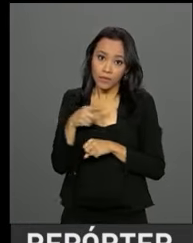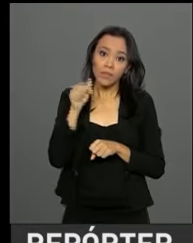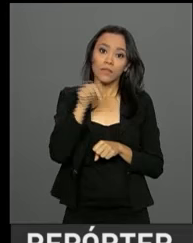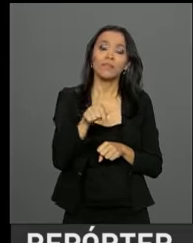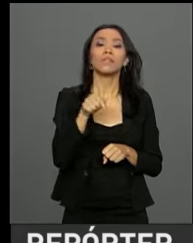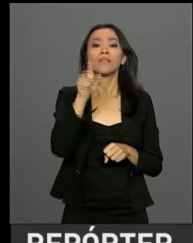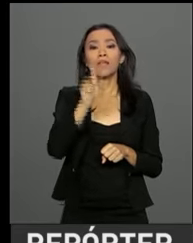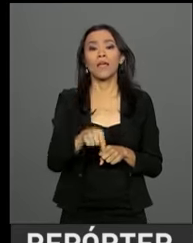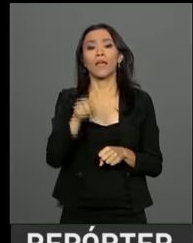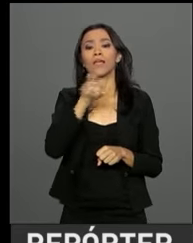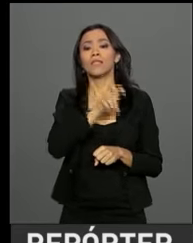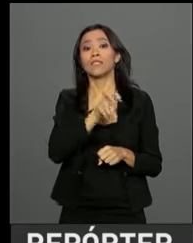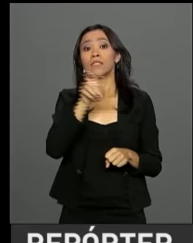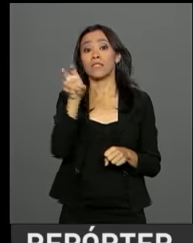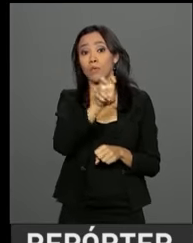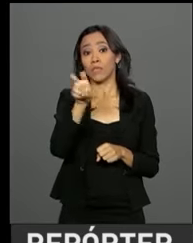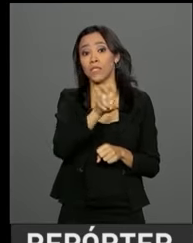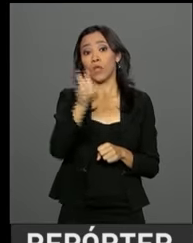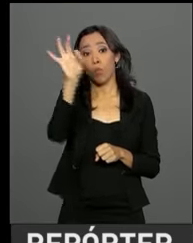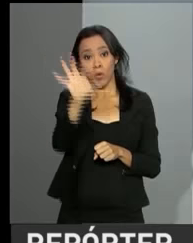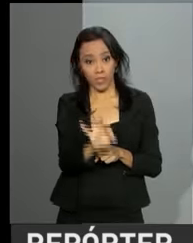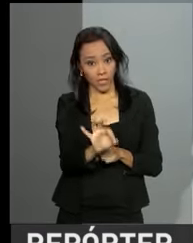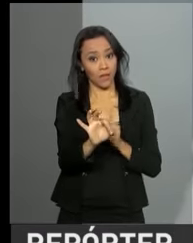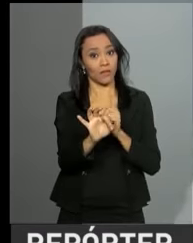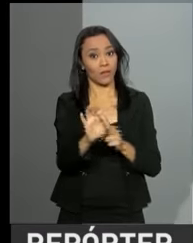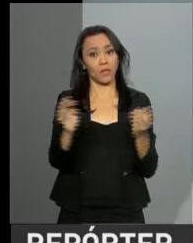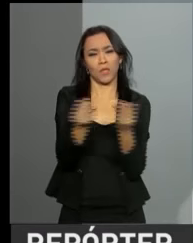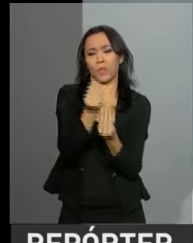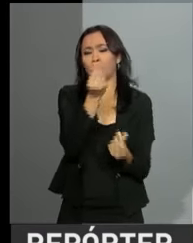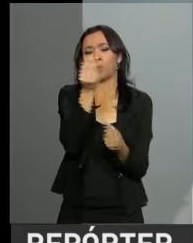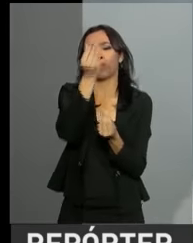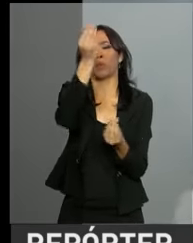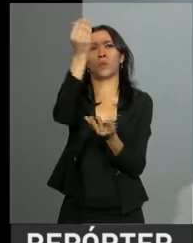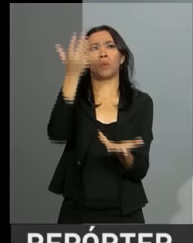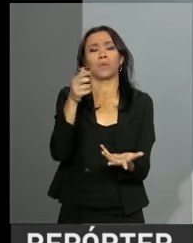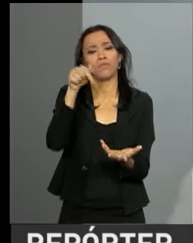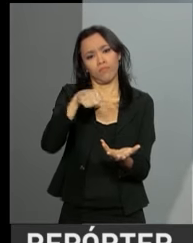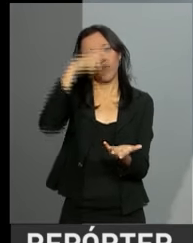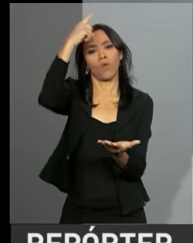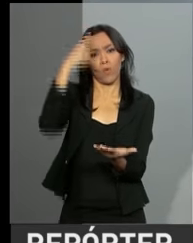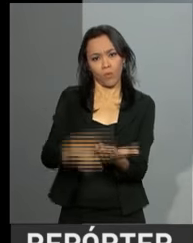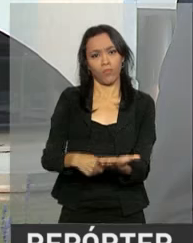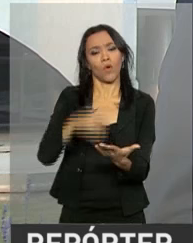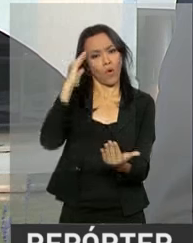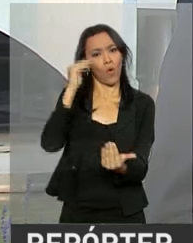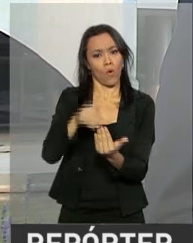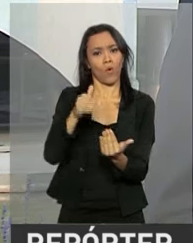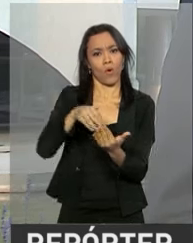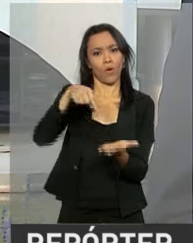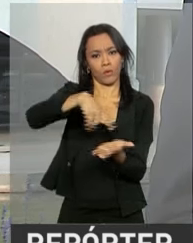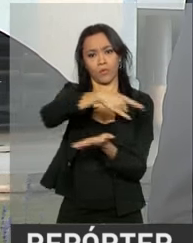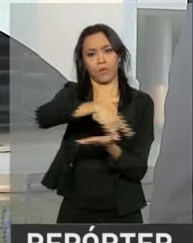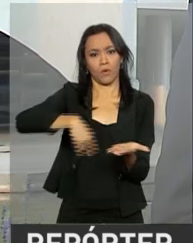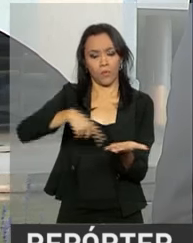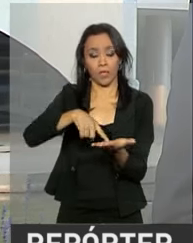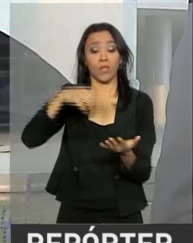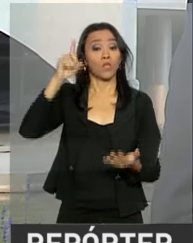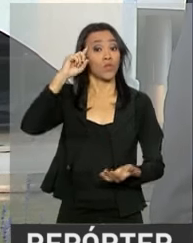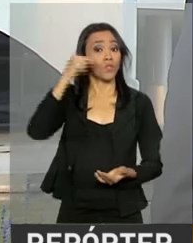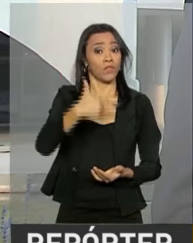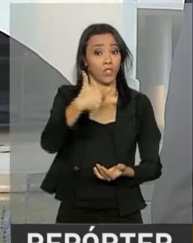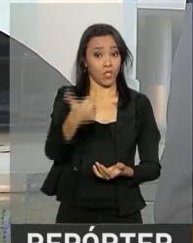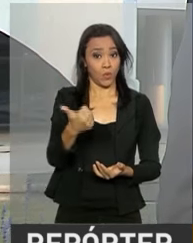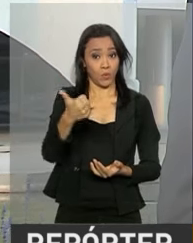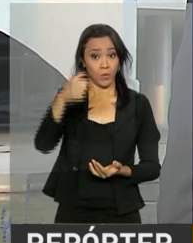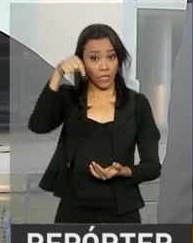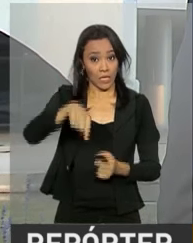representam 55% das emissões de gases poluentes, ratifiquem o acordo. No dia 21 deste mês, em Nova